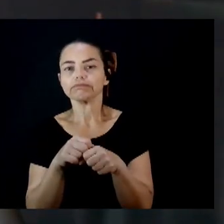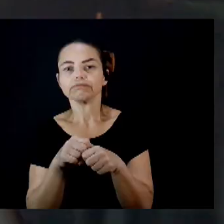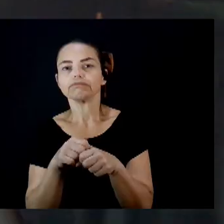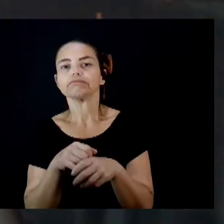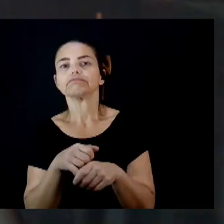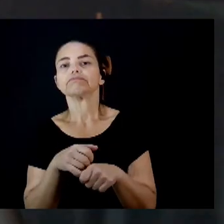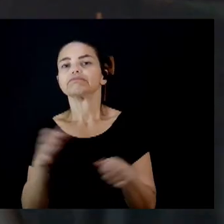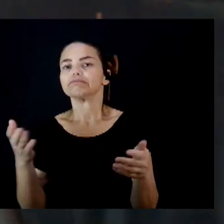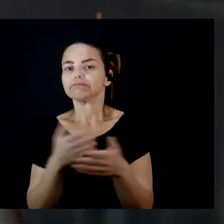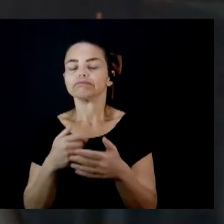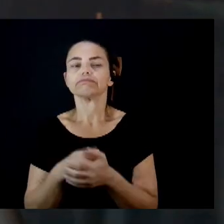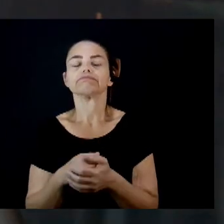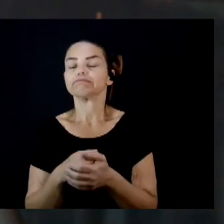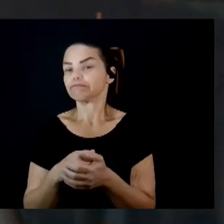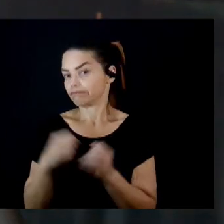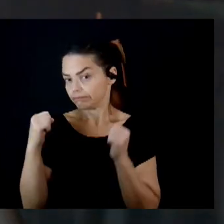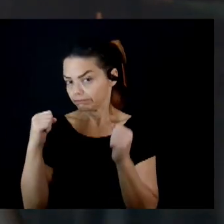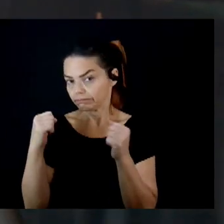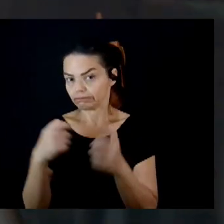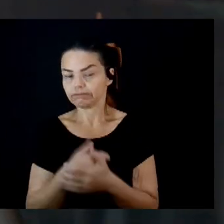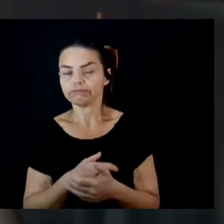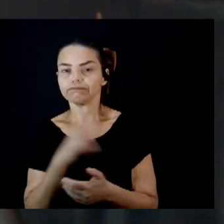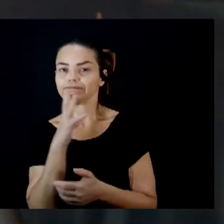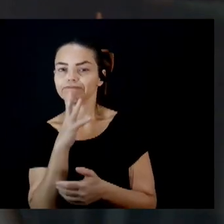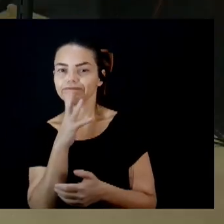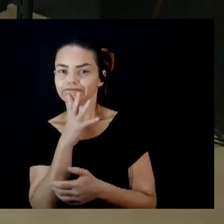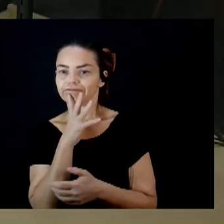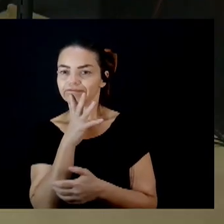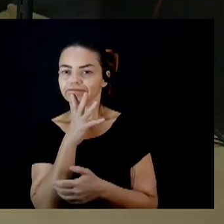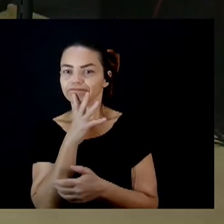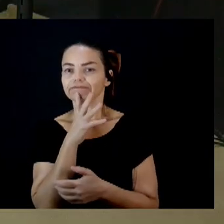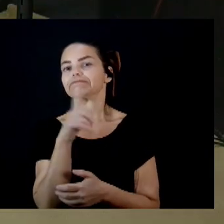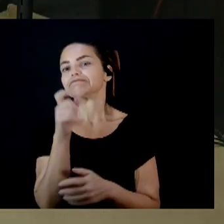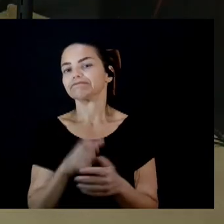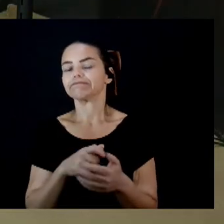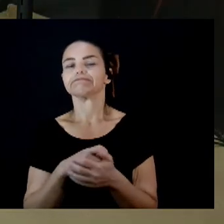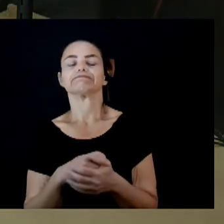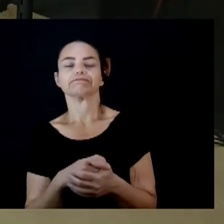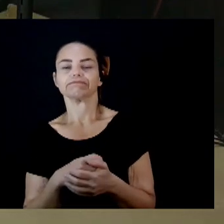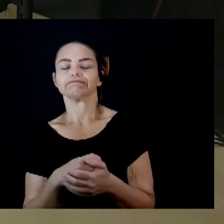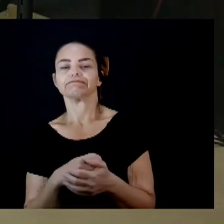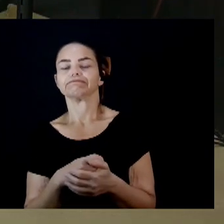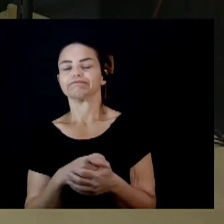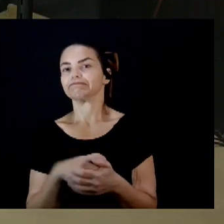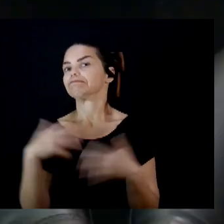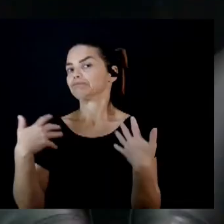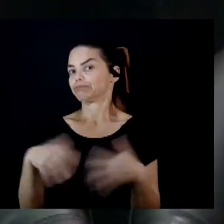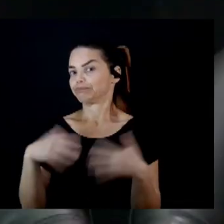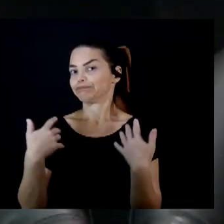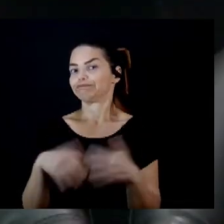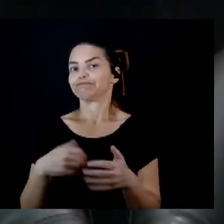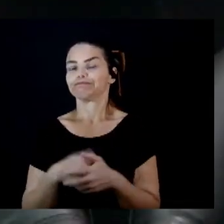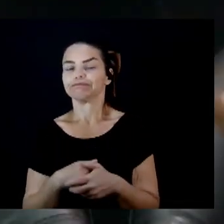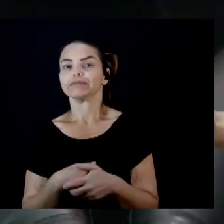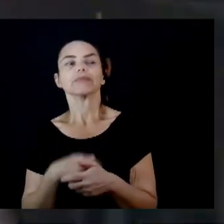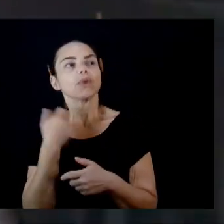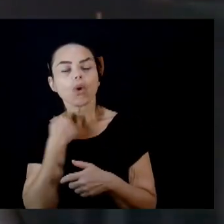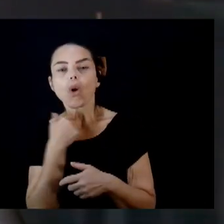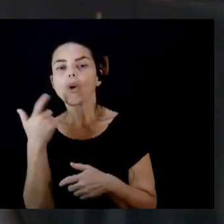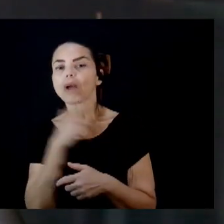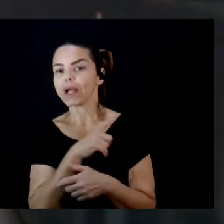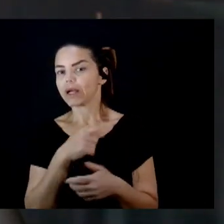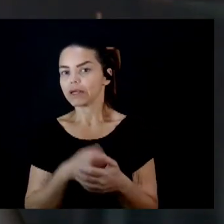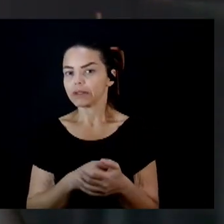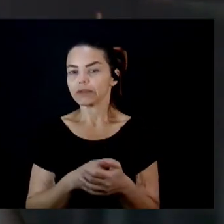agora com uma vantagem que é, eu conheço essa pessoa. Isso deveria ser uma grande vantagem, né? Mas que o que